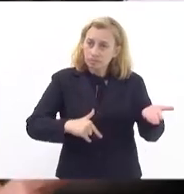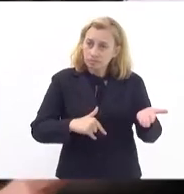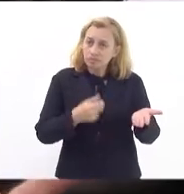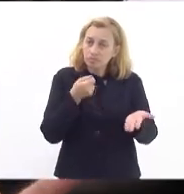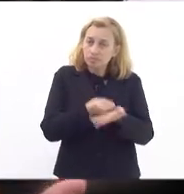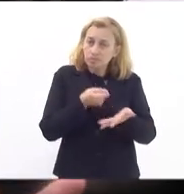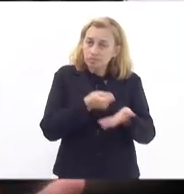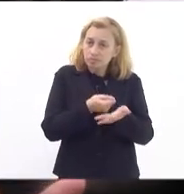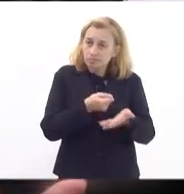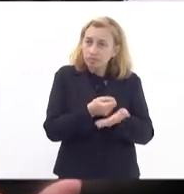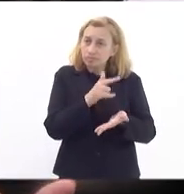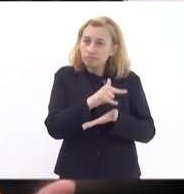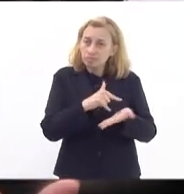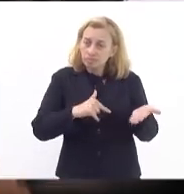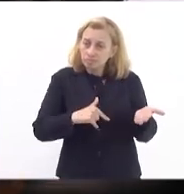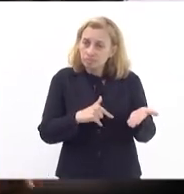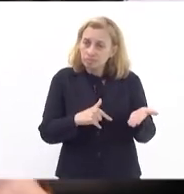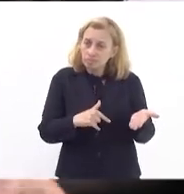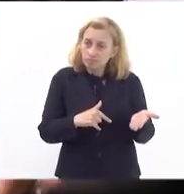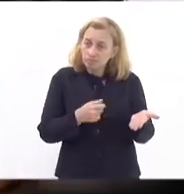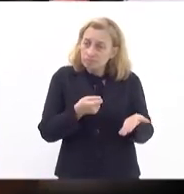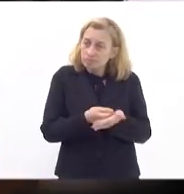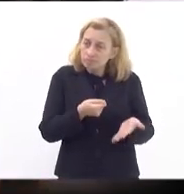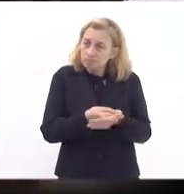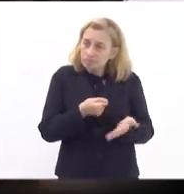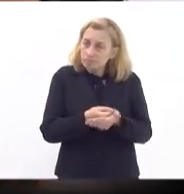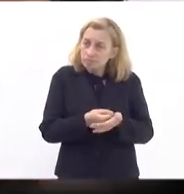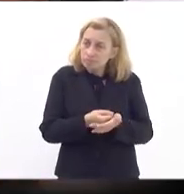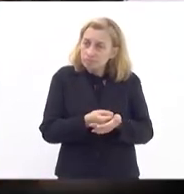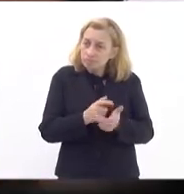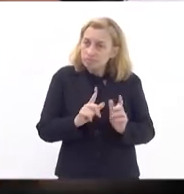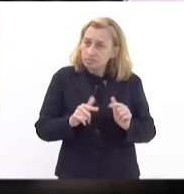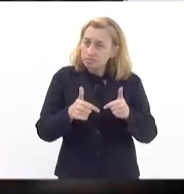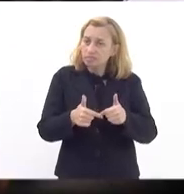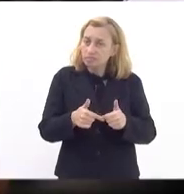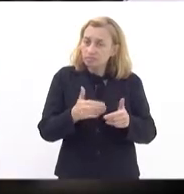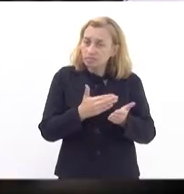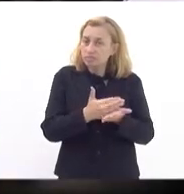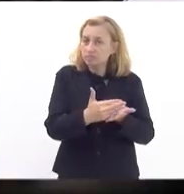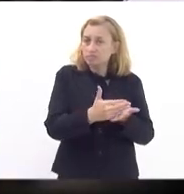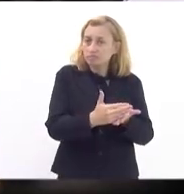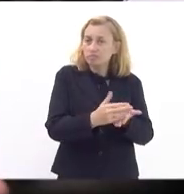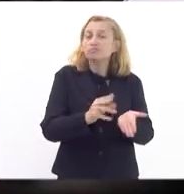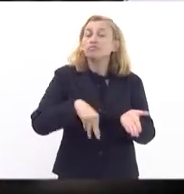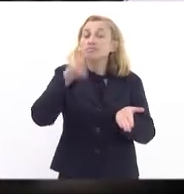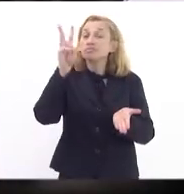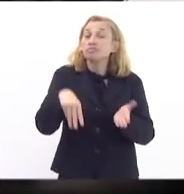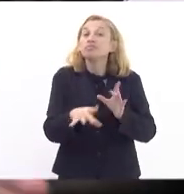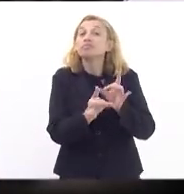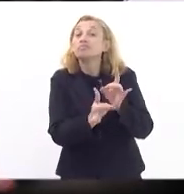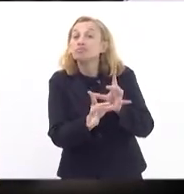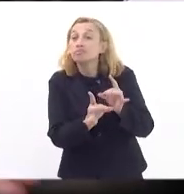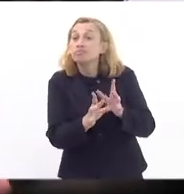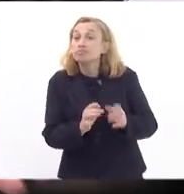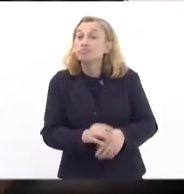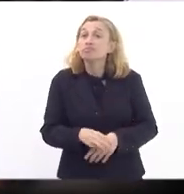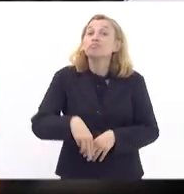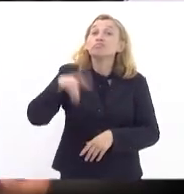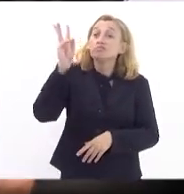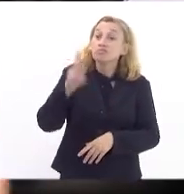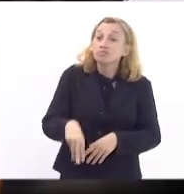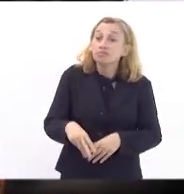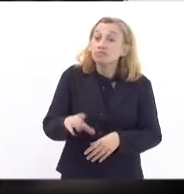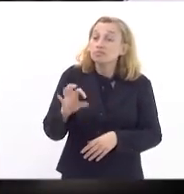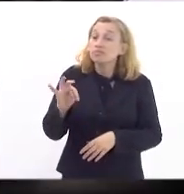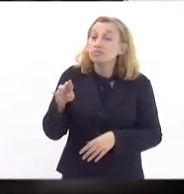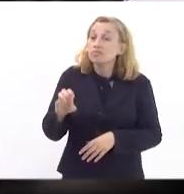cobrar a documentação exige que isso funcionasse lá na ponta Quem é que tá vendendo Quem é que tá levando